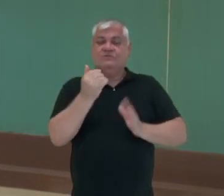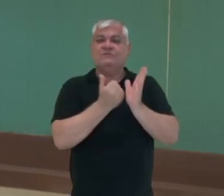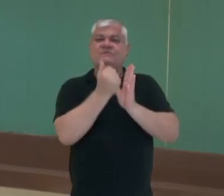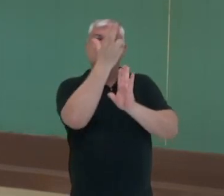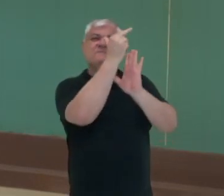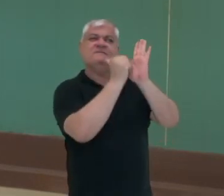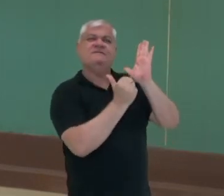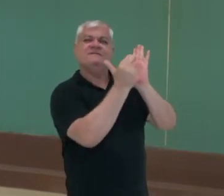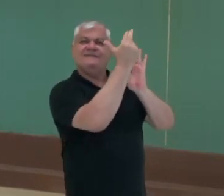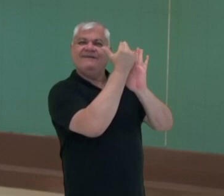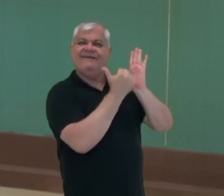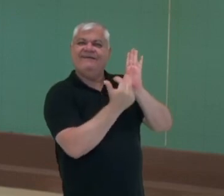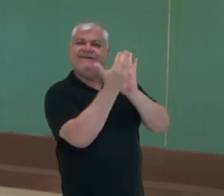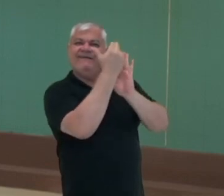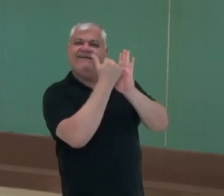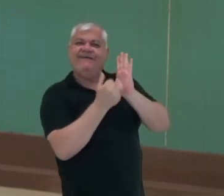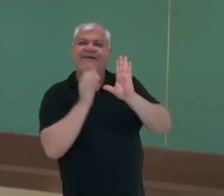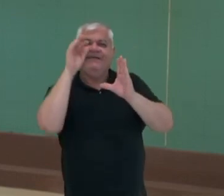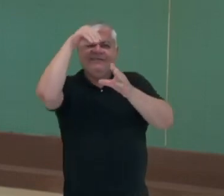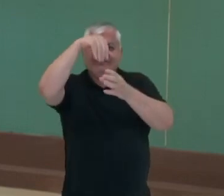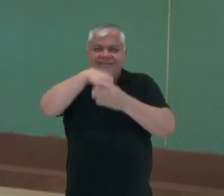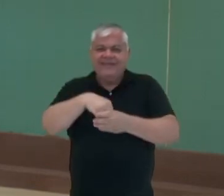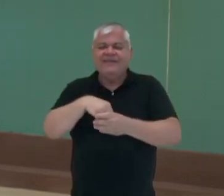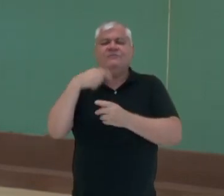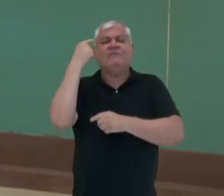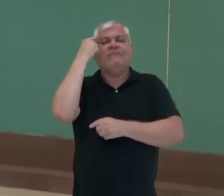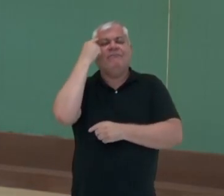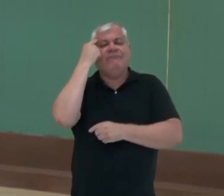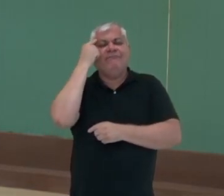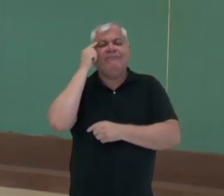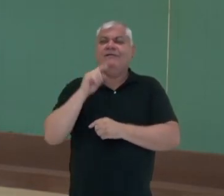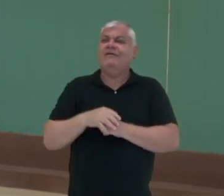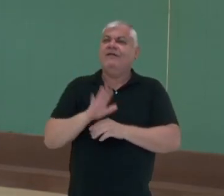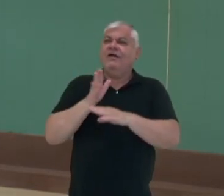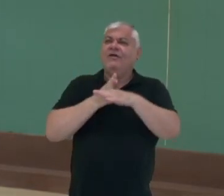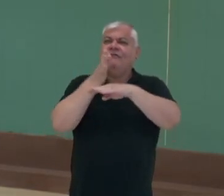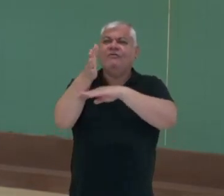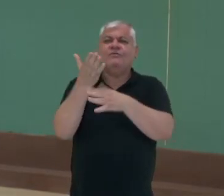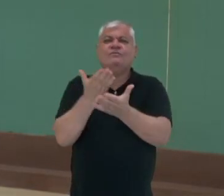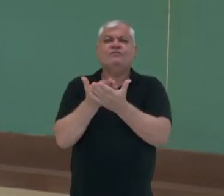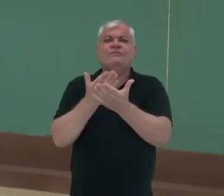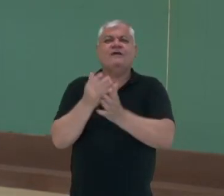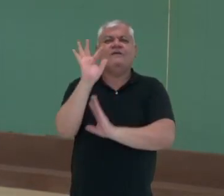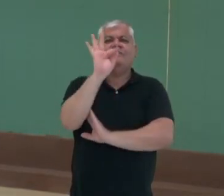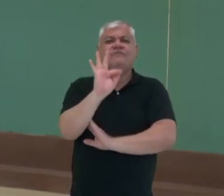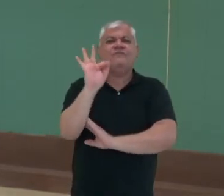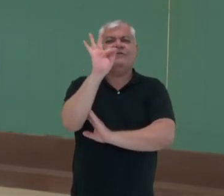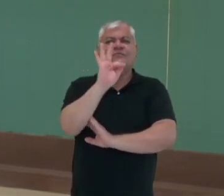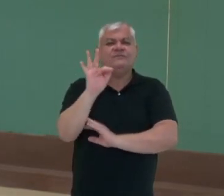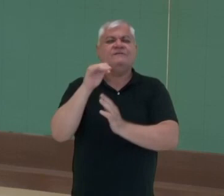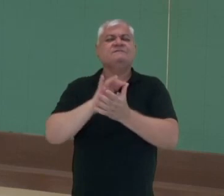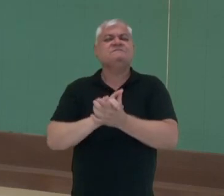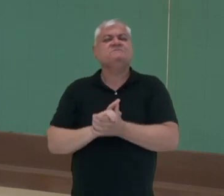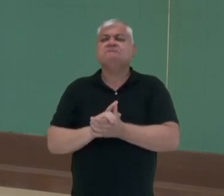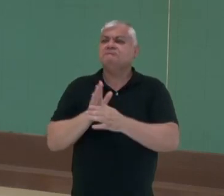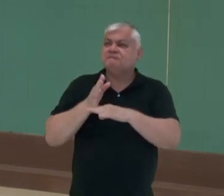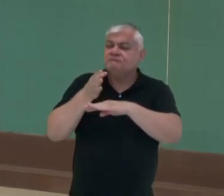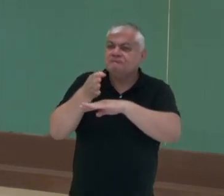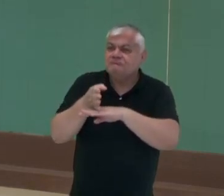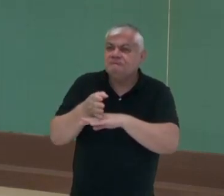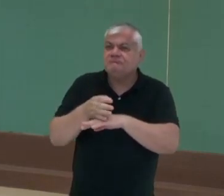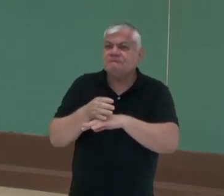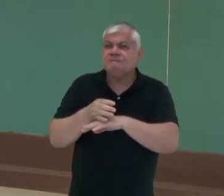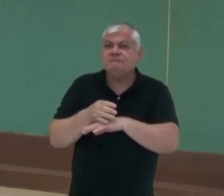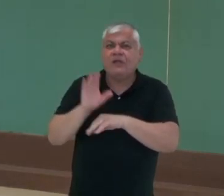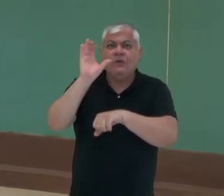dentro da arte ela seria uma pintora. Só que quando ela foi para fazer faculdade lá quando ela foi para Belgrado, foi fazer faculdade, ela dentro